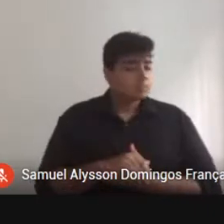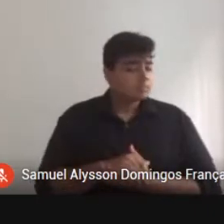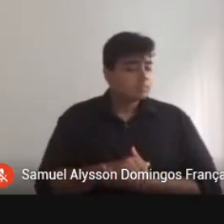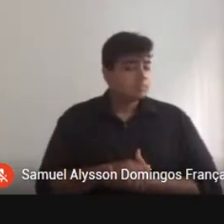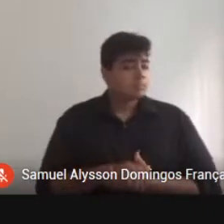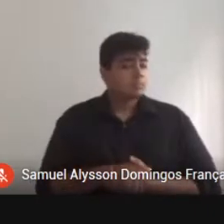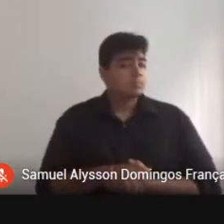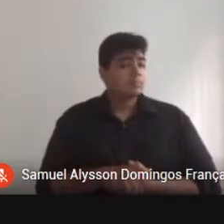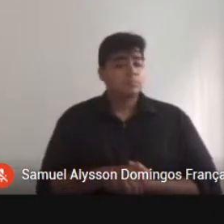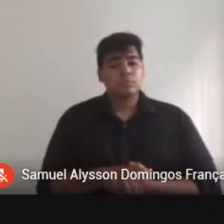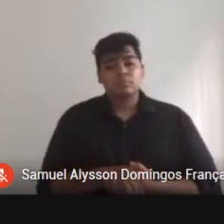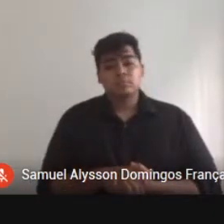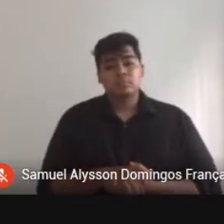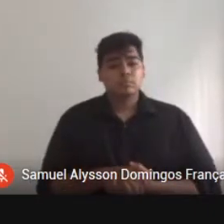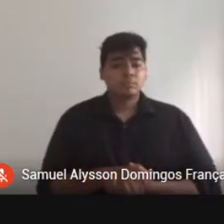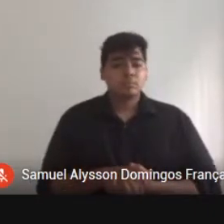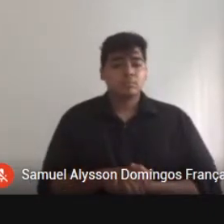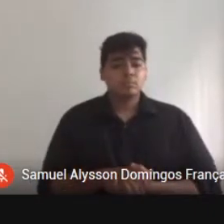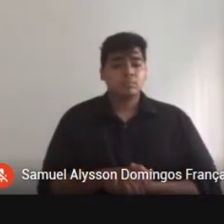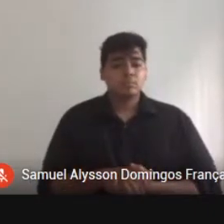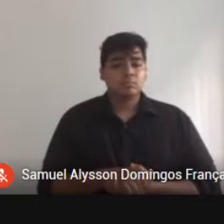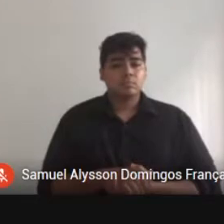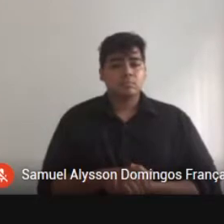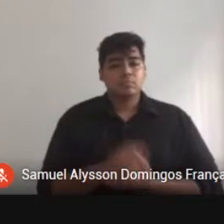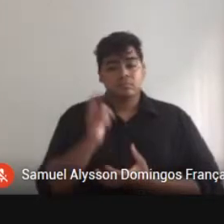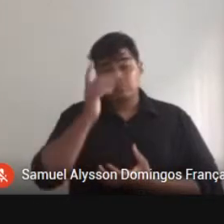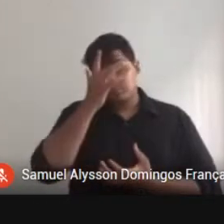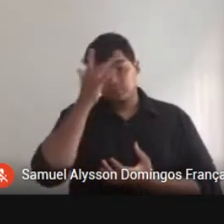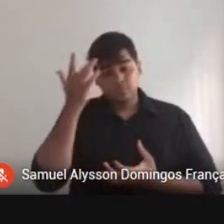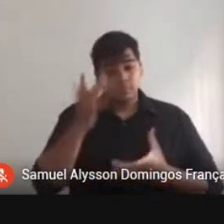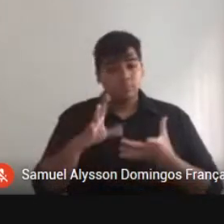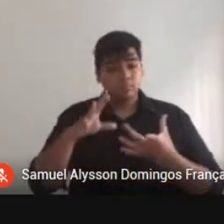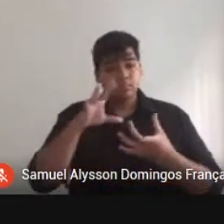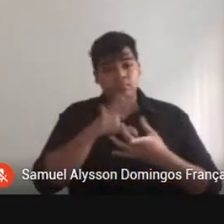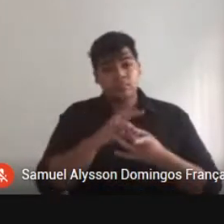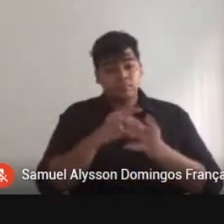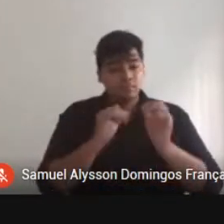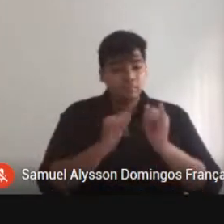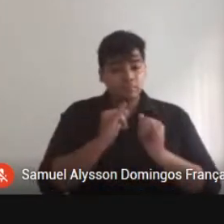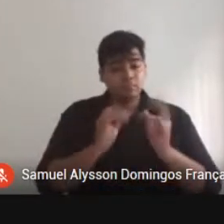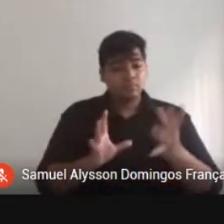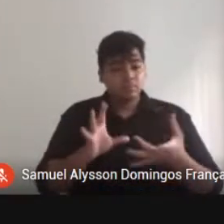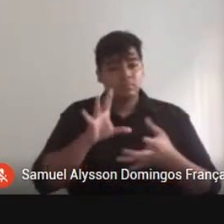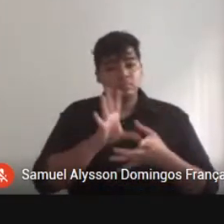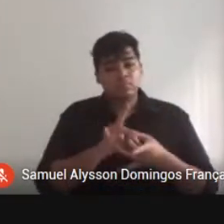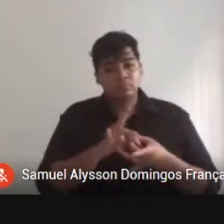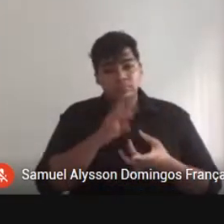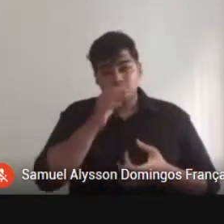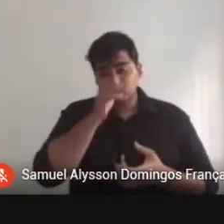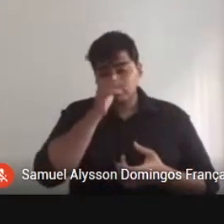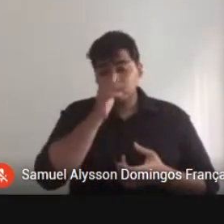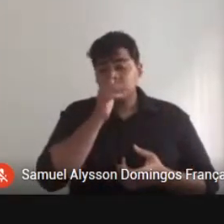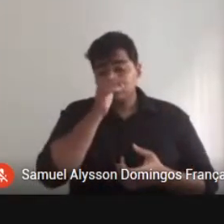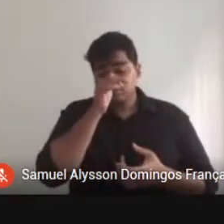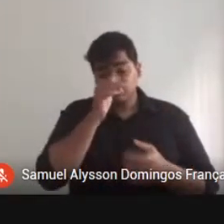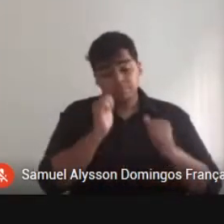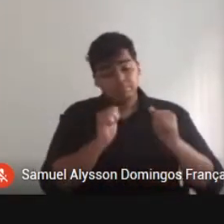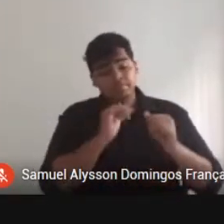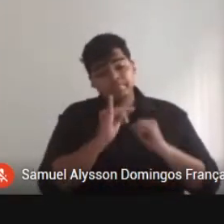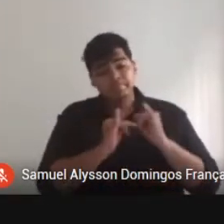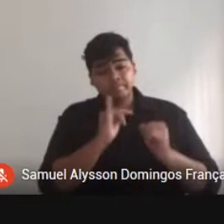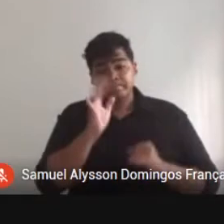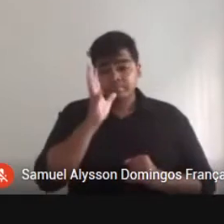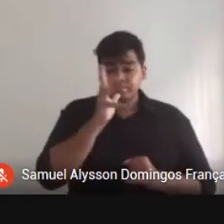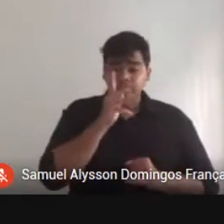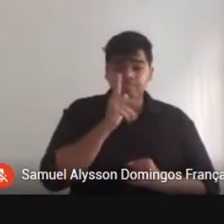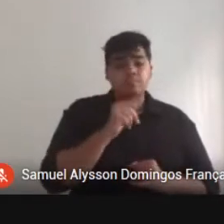pessoas estão conectadas. Se tiver algumas outras pessoas conseguindo conectar, dependendo da internet, pode ficar mais lento ou não, tá, gente?